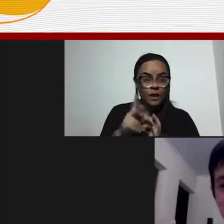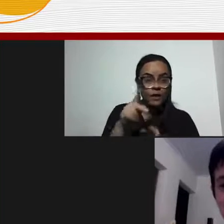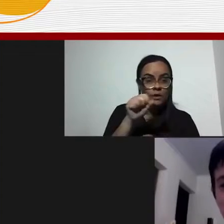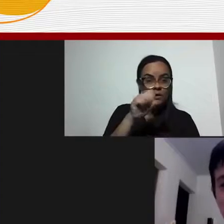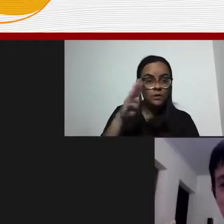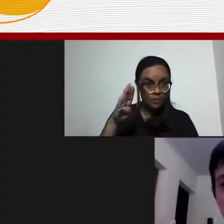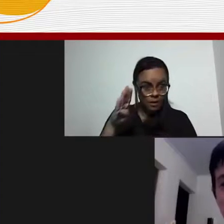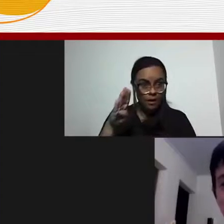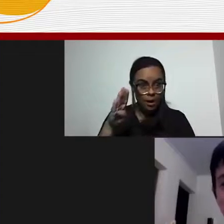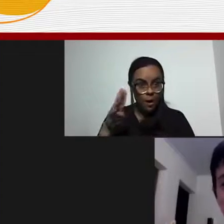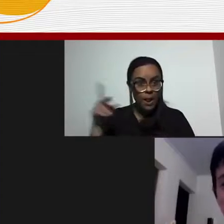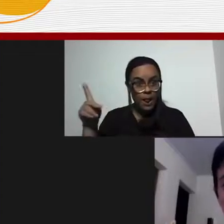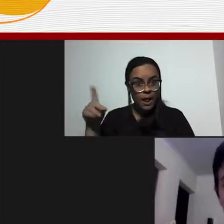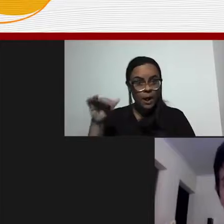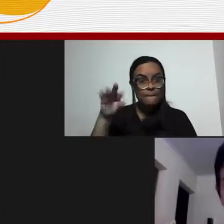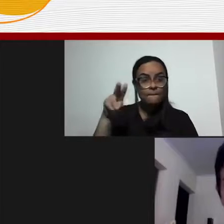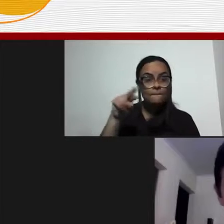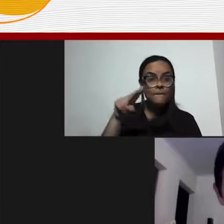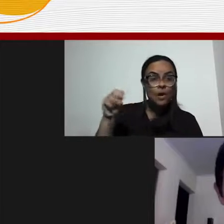Inclusão em Bauru,